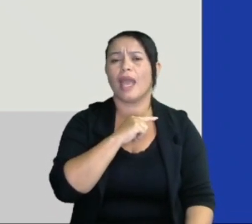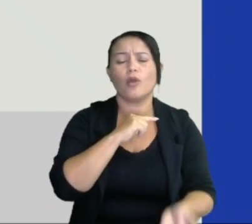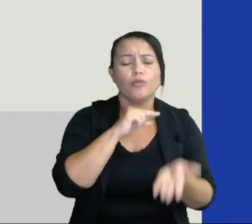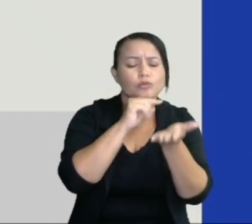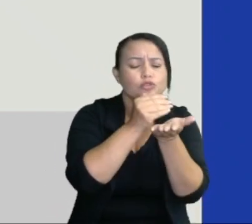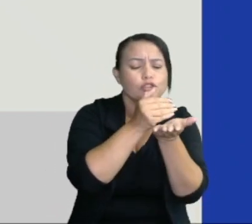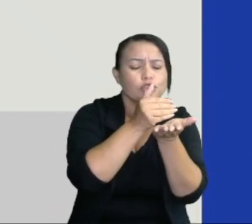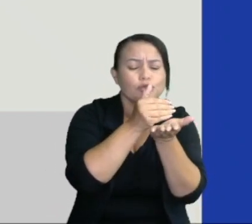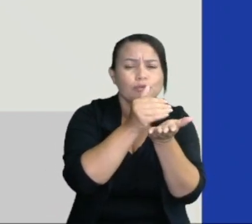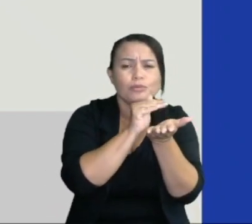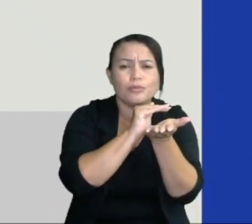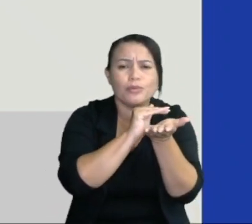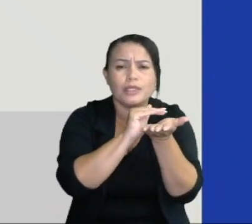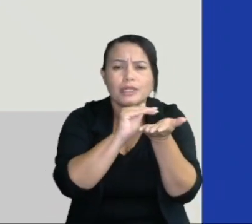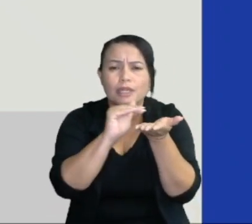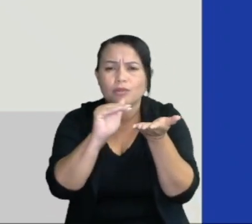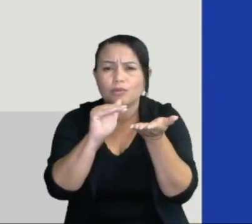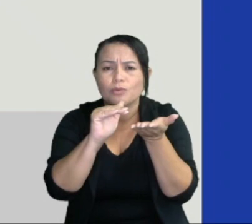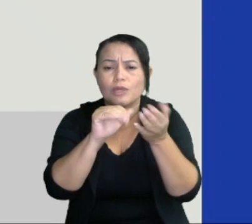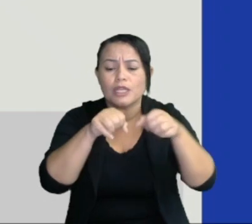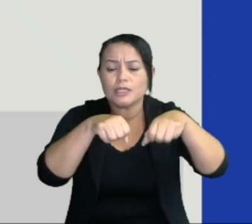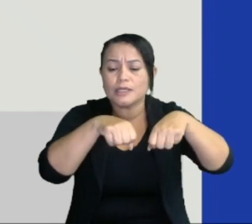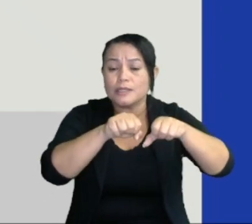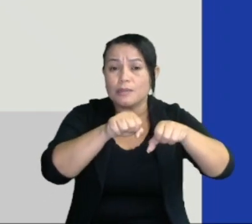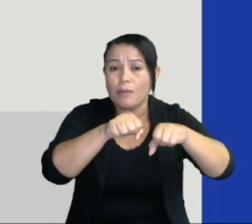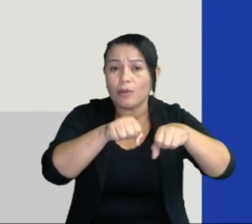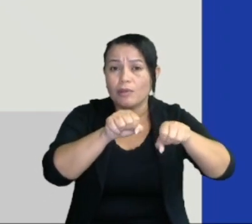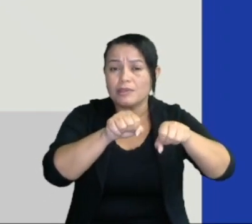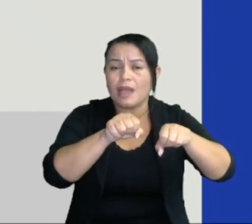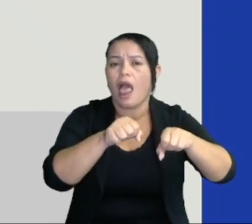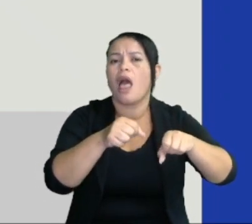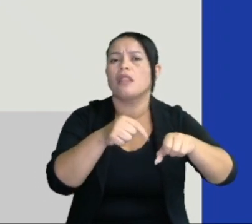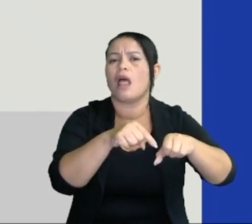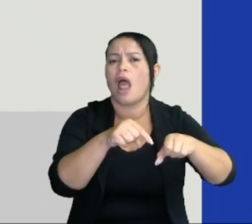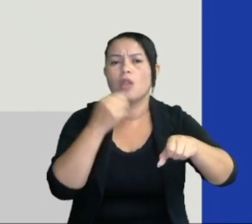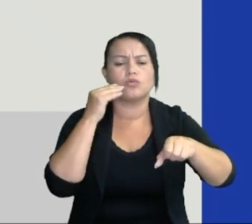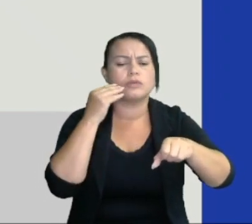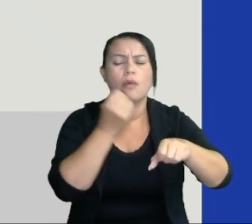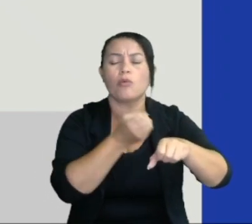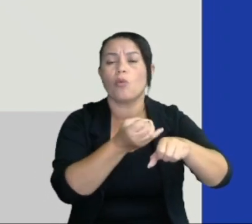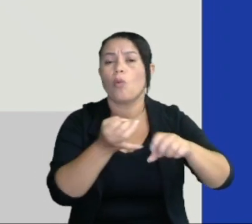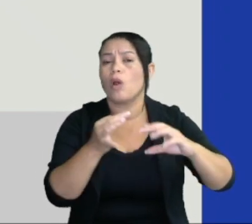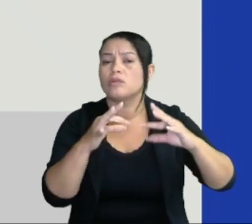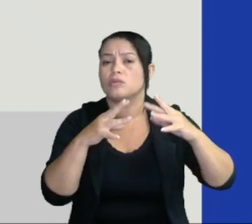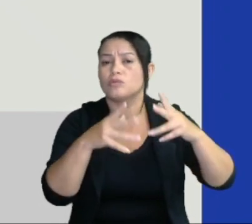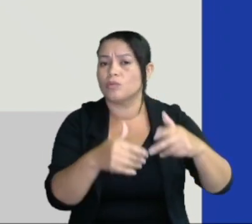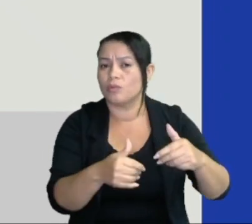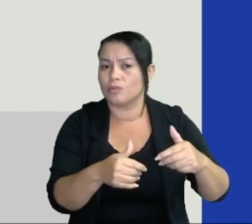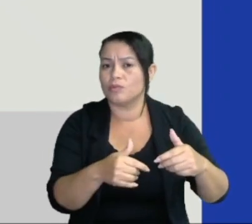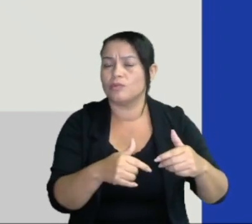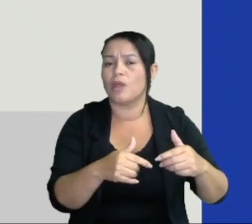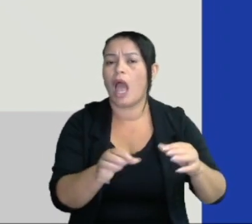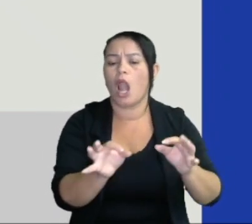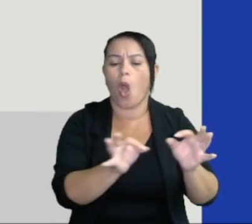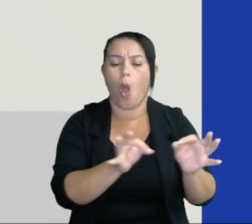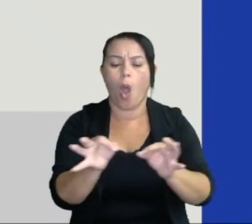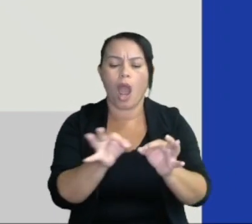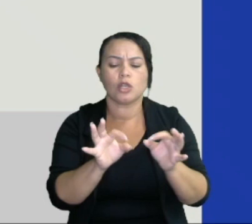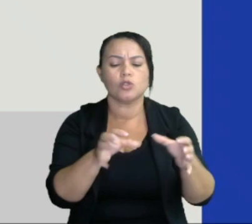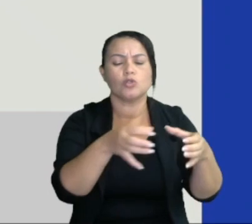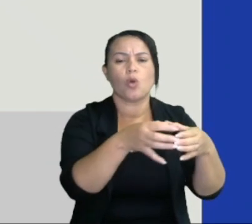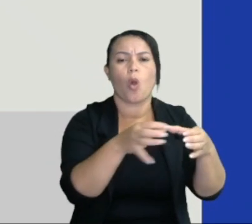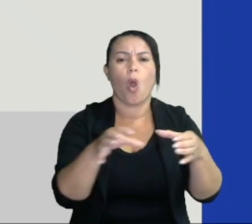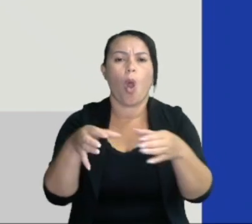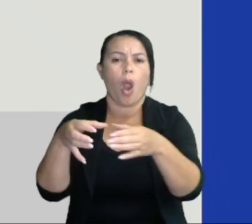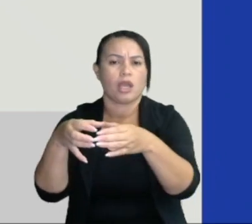miniaturas de motocicletas. Ele não sabe quantas ele tem no total. Ele arrumou sua coleção